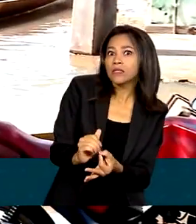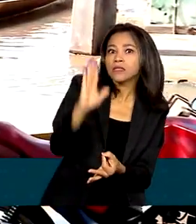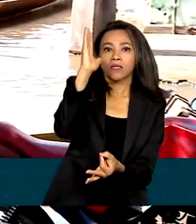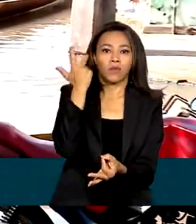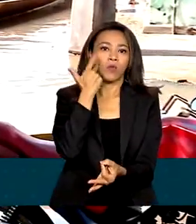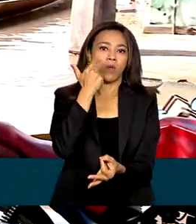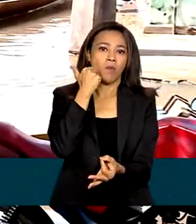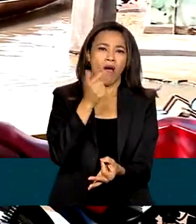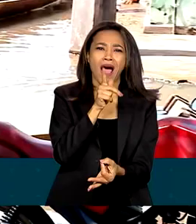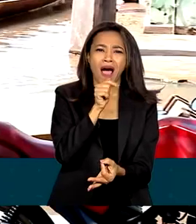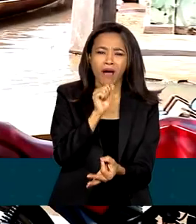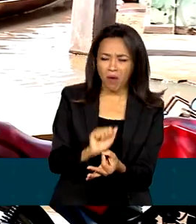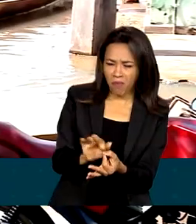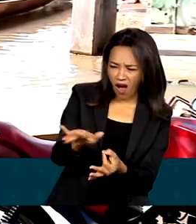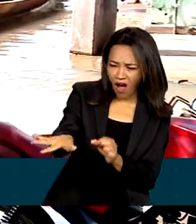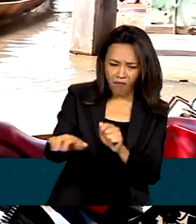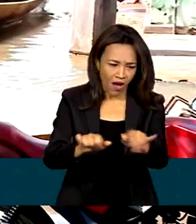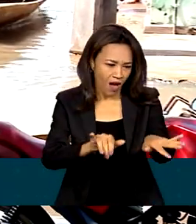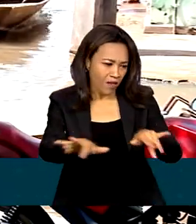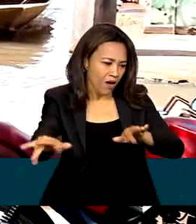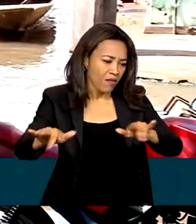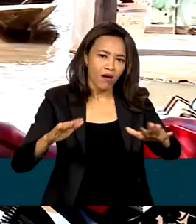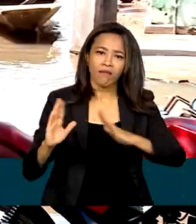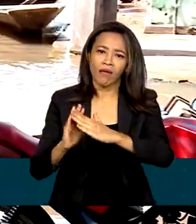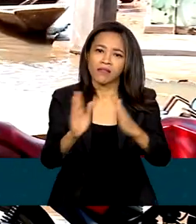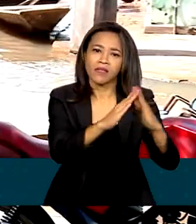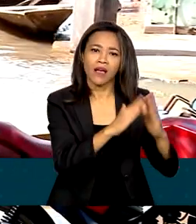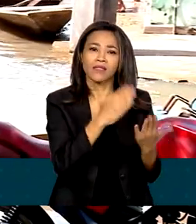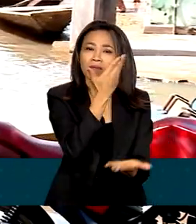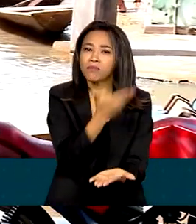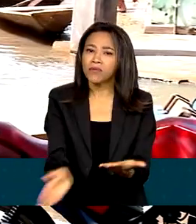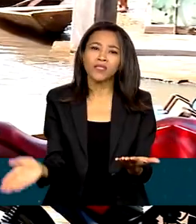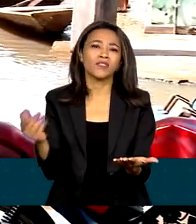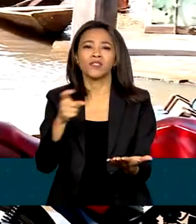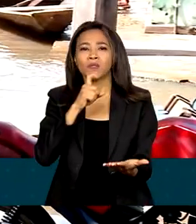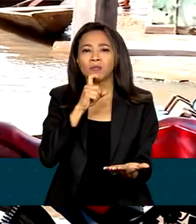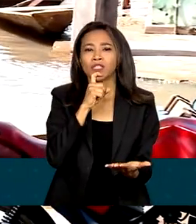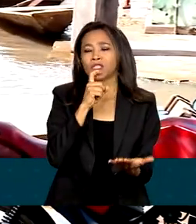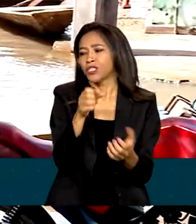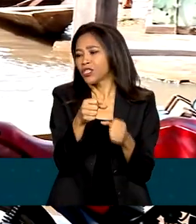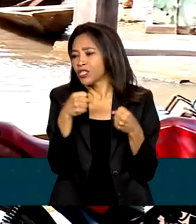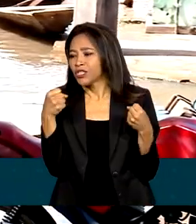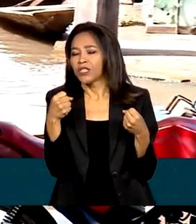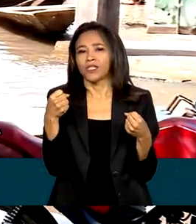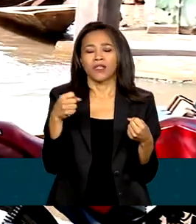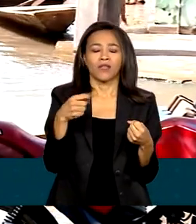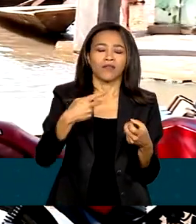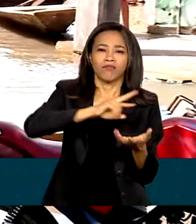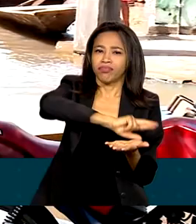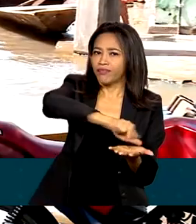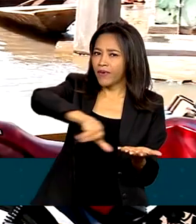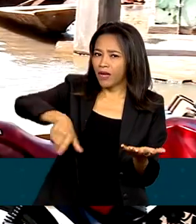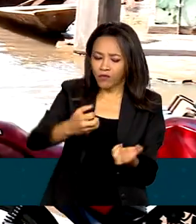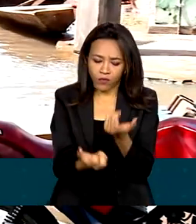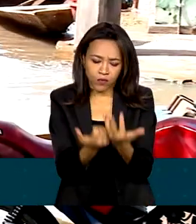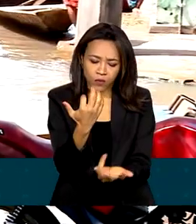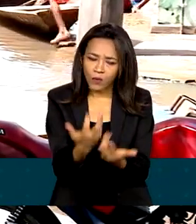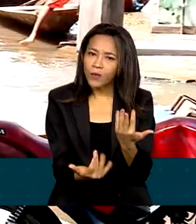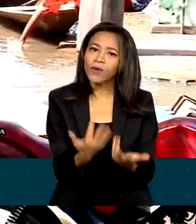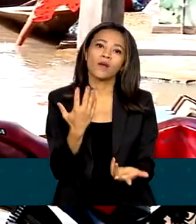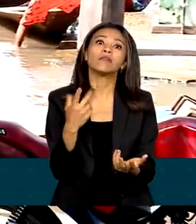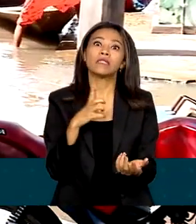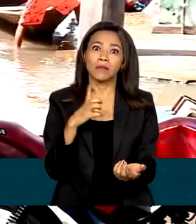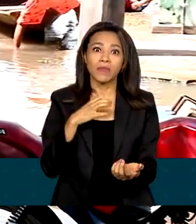casas, muitas famílias têm perdido móveis, eletrodomésticos e pertences pessoais. Além disso, há também o risco